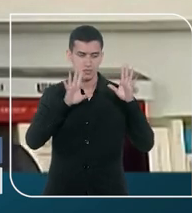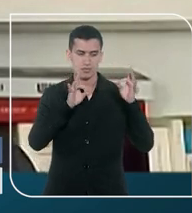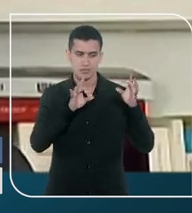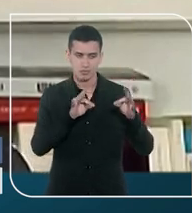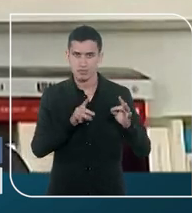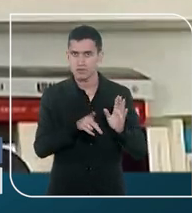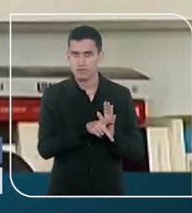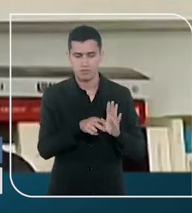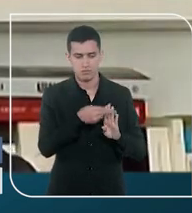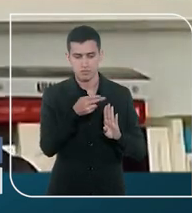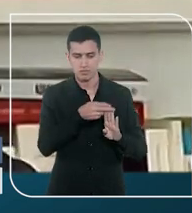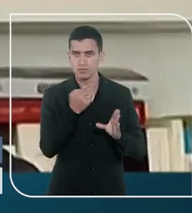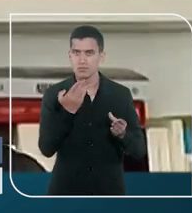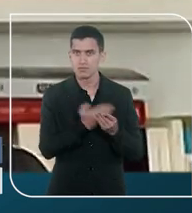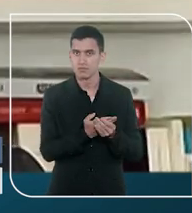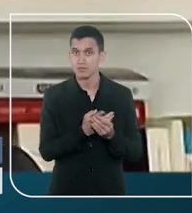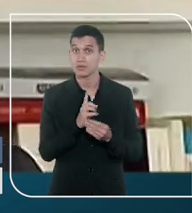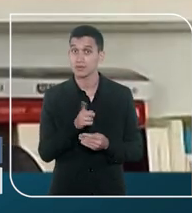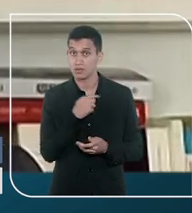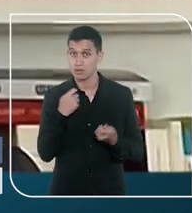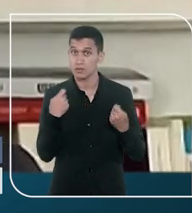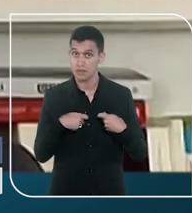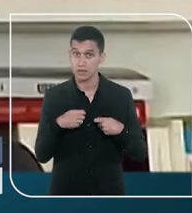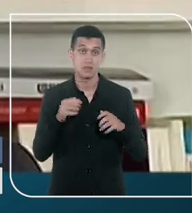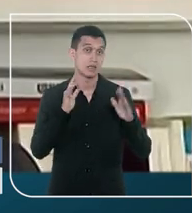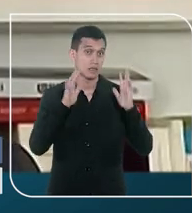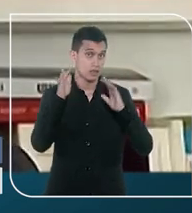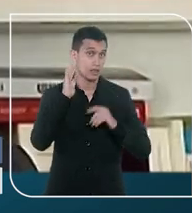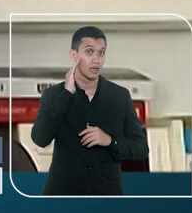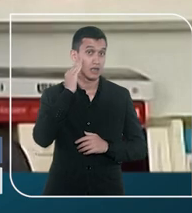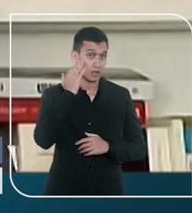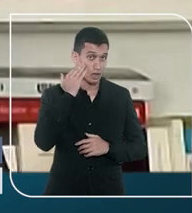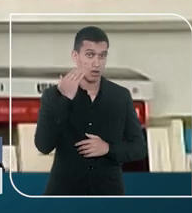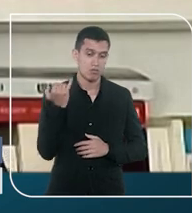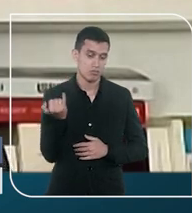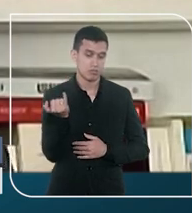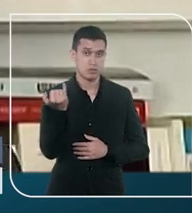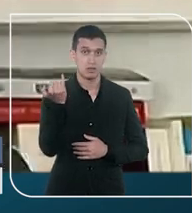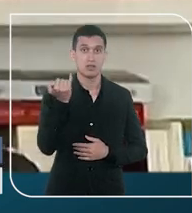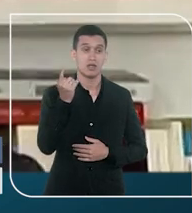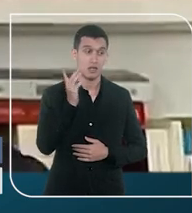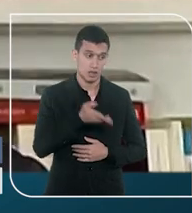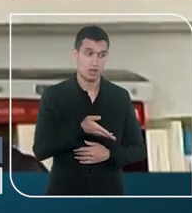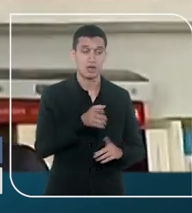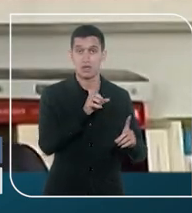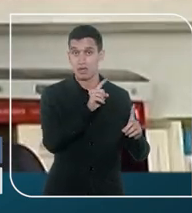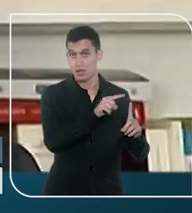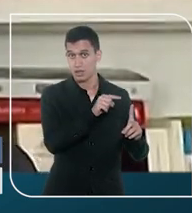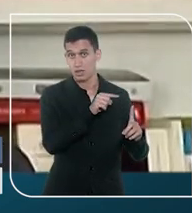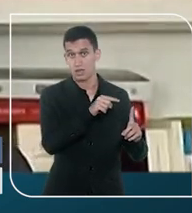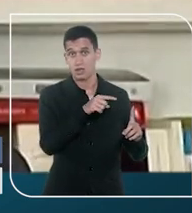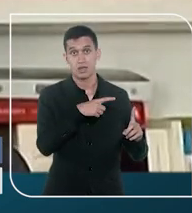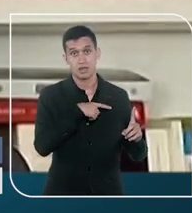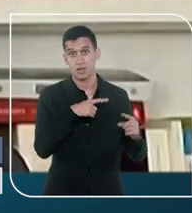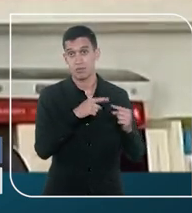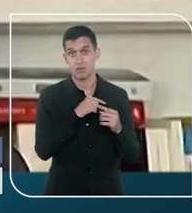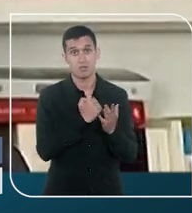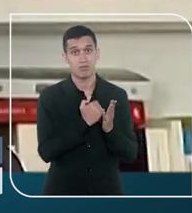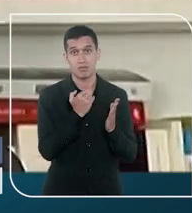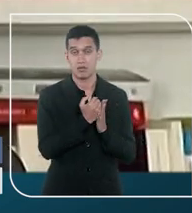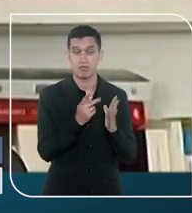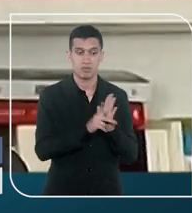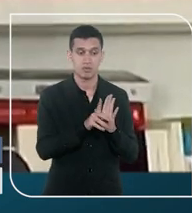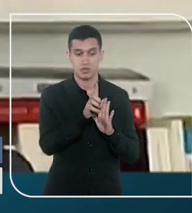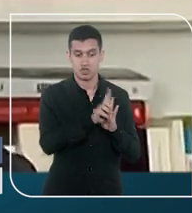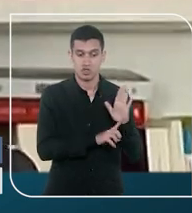norma processual que nós devemos entender como prevalente é justamente aquela mais condizente com direito à ampla defesa